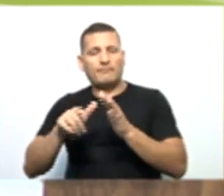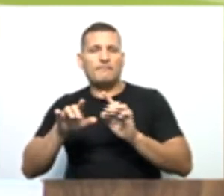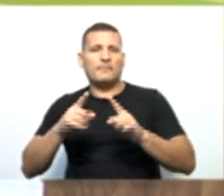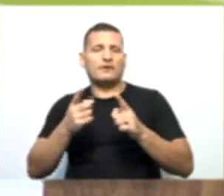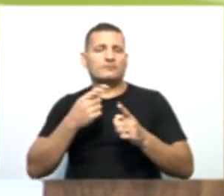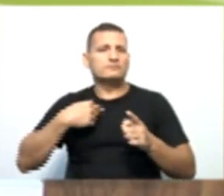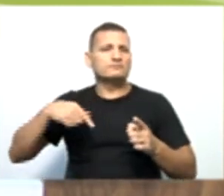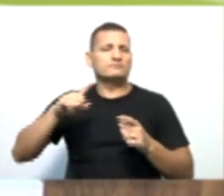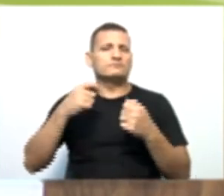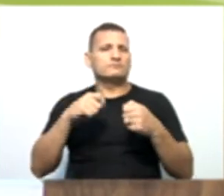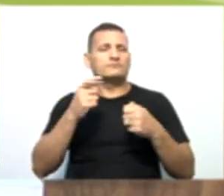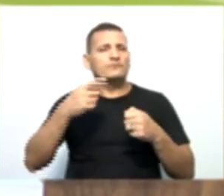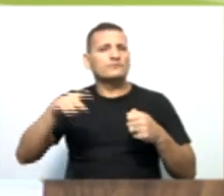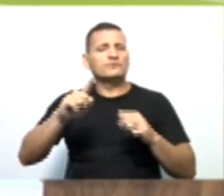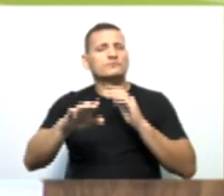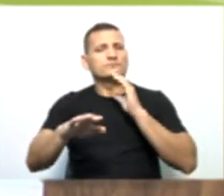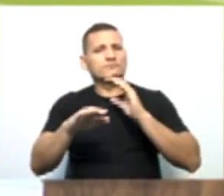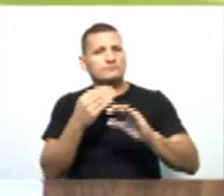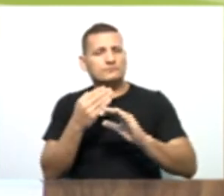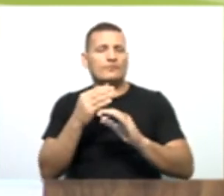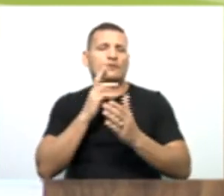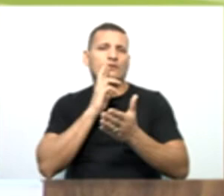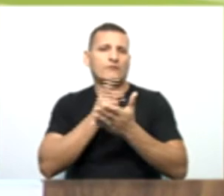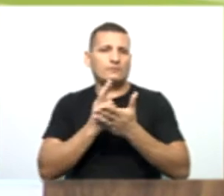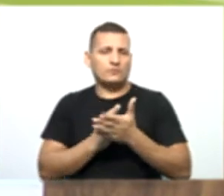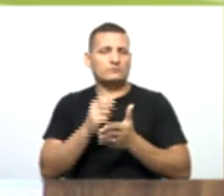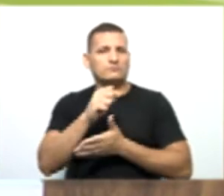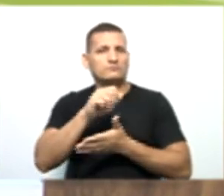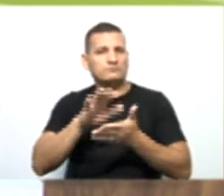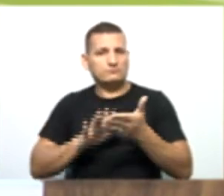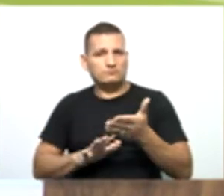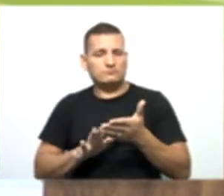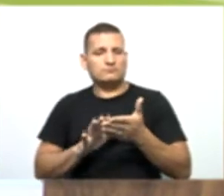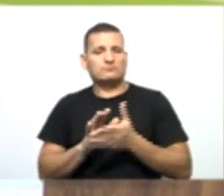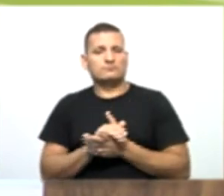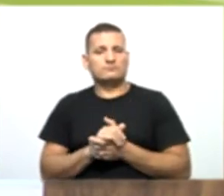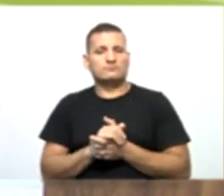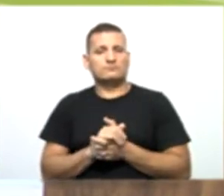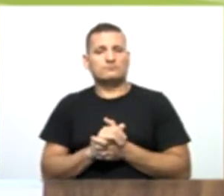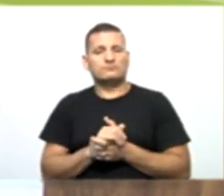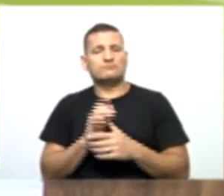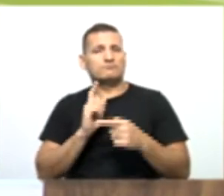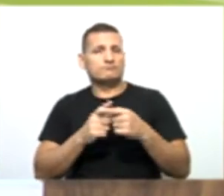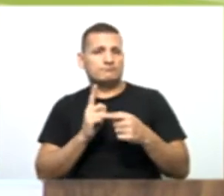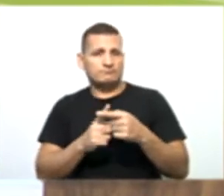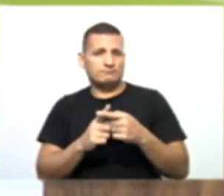que vocês enviem as respostas dessa atividade, porque ela não existe um